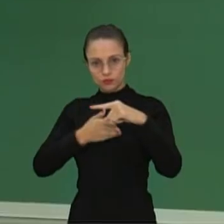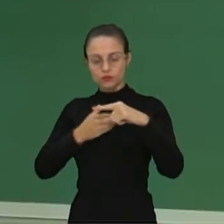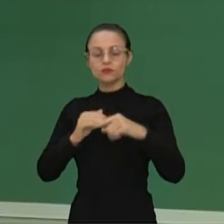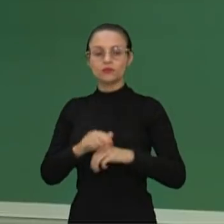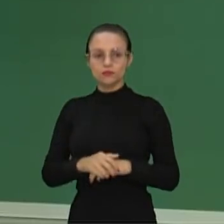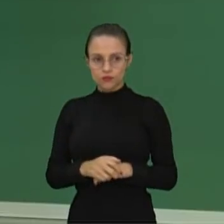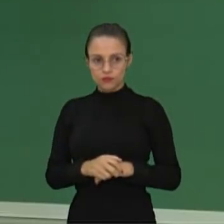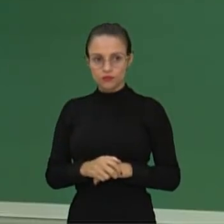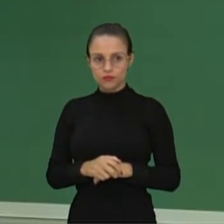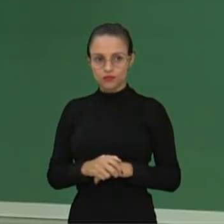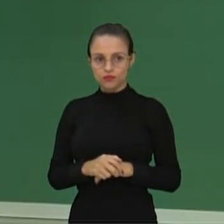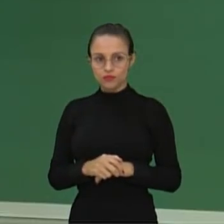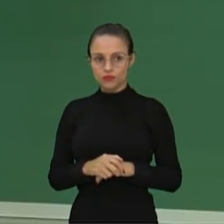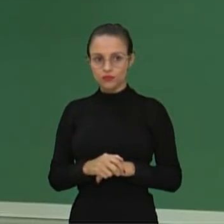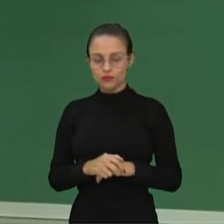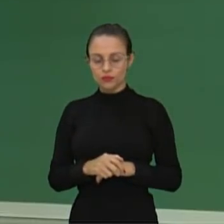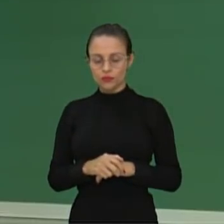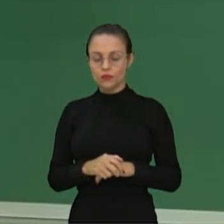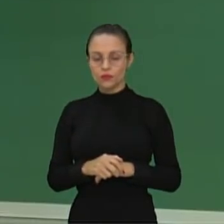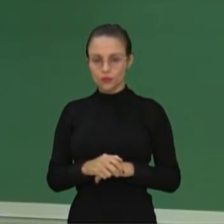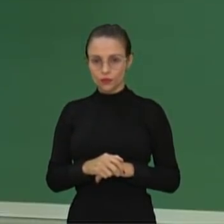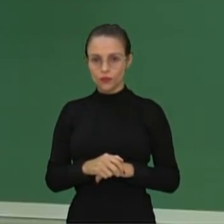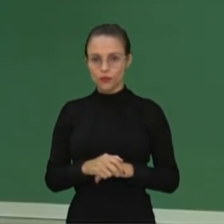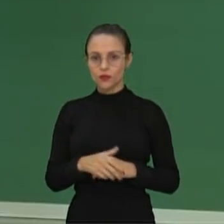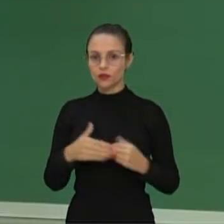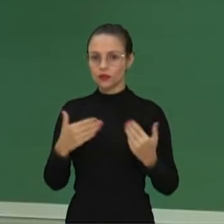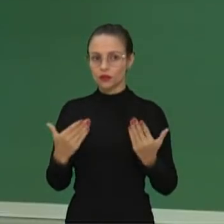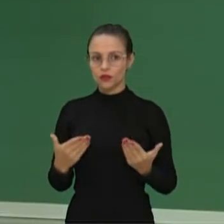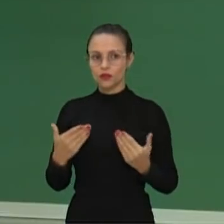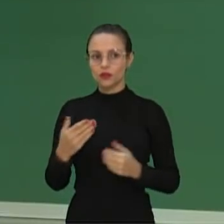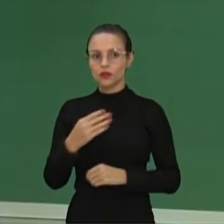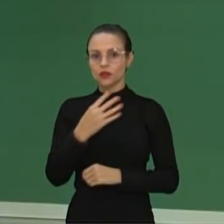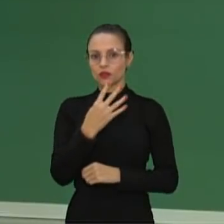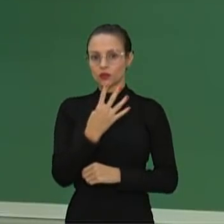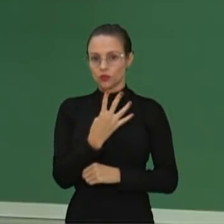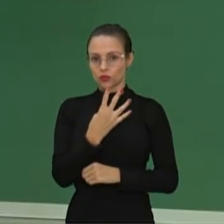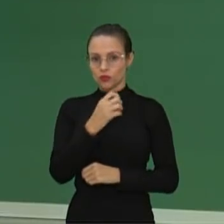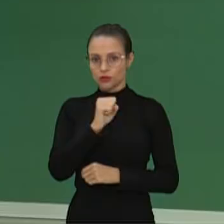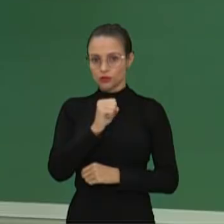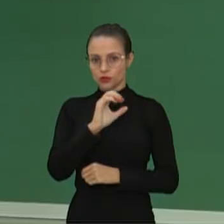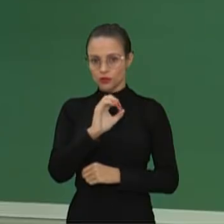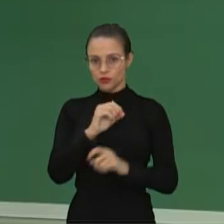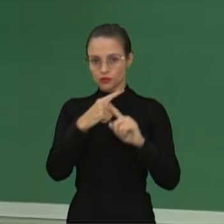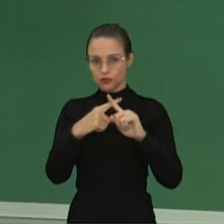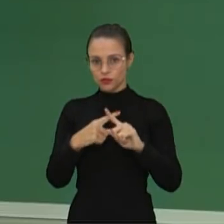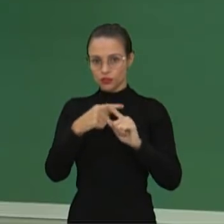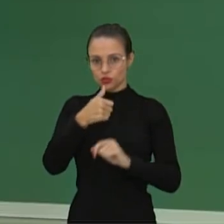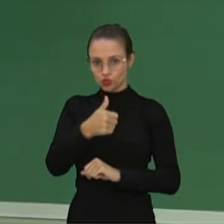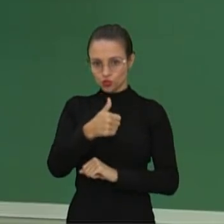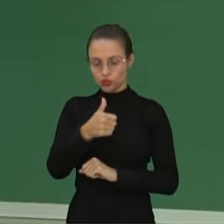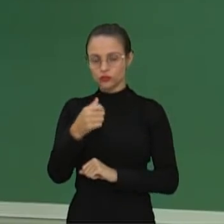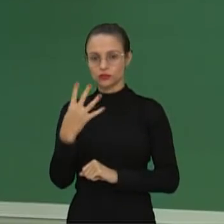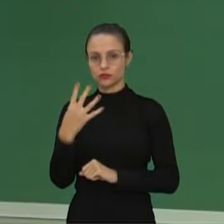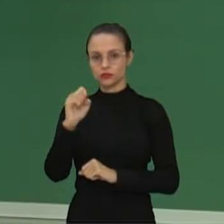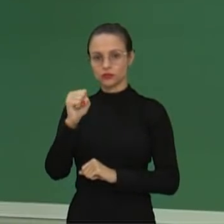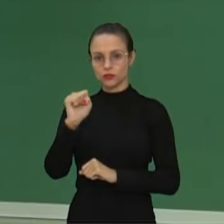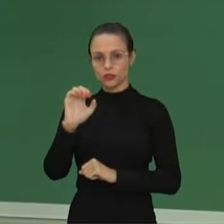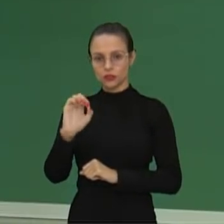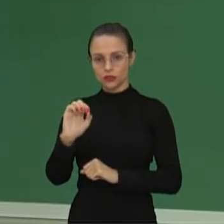aqui e mais um zero aqui, tá? Então vai ficar 480 vezes 1 dá